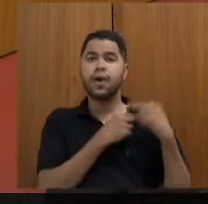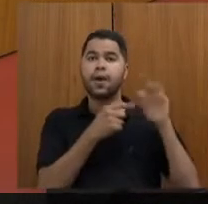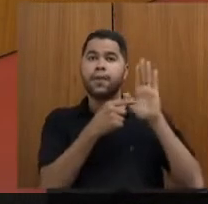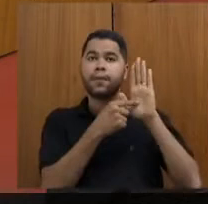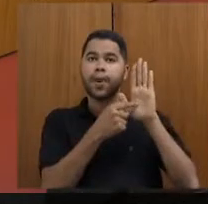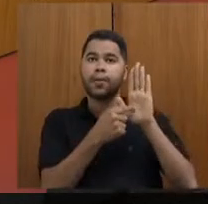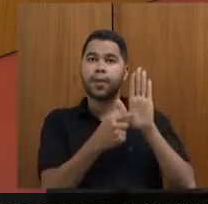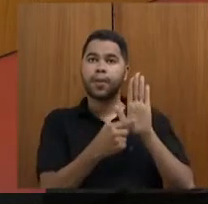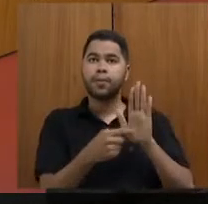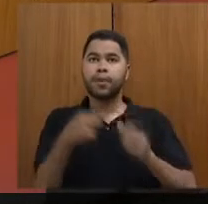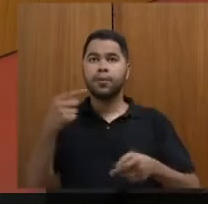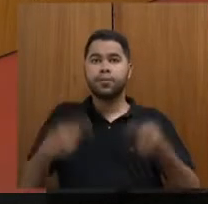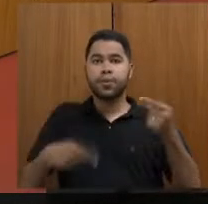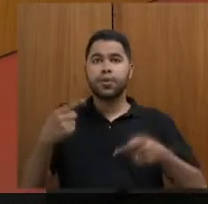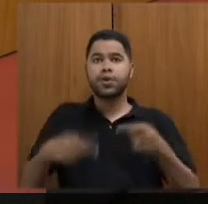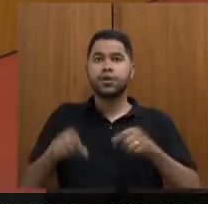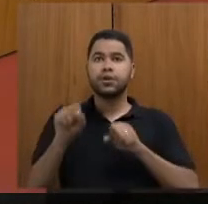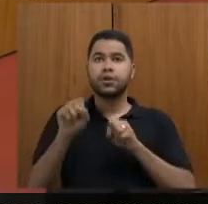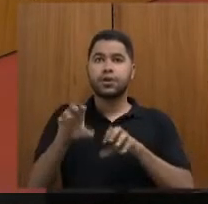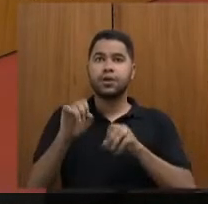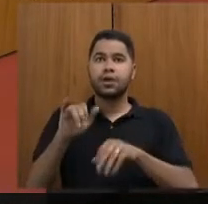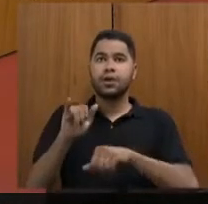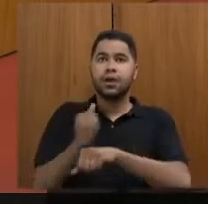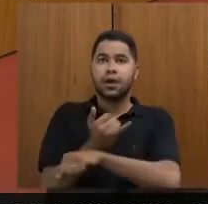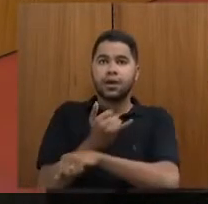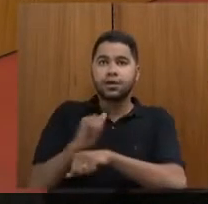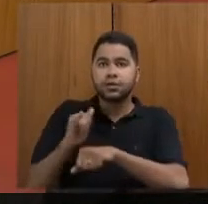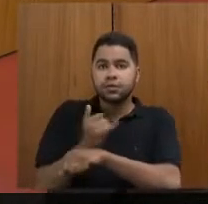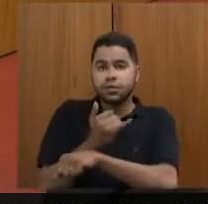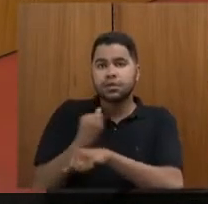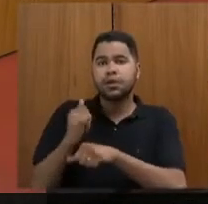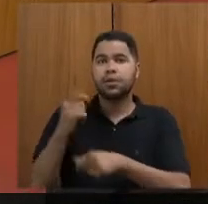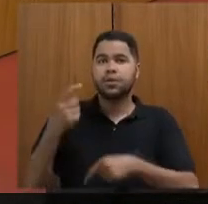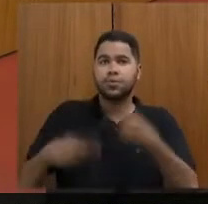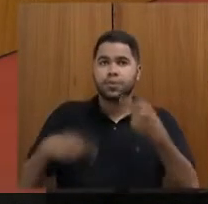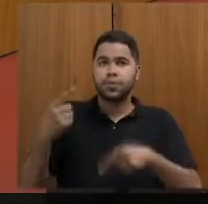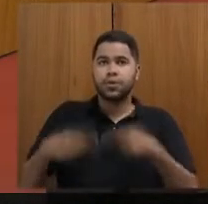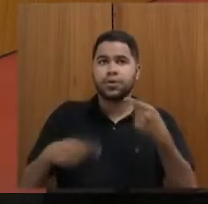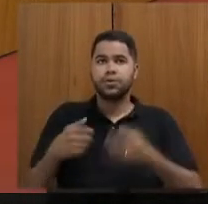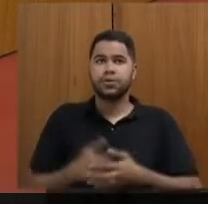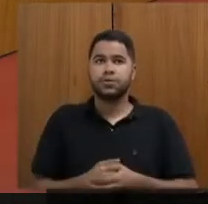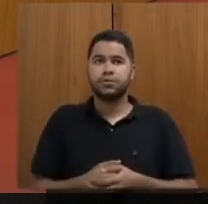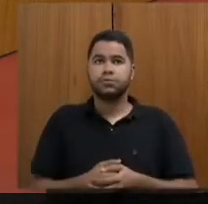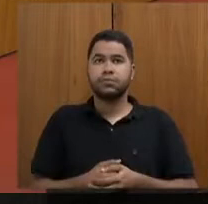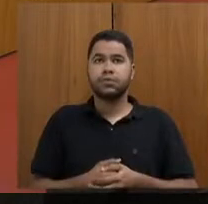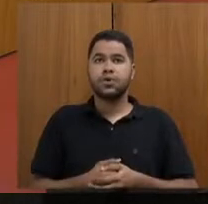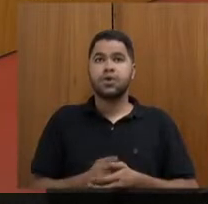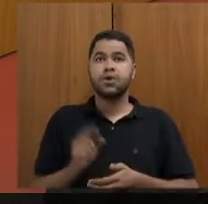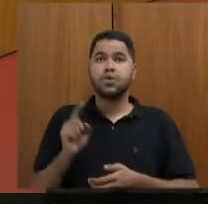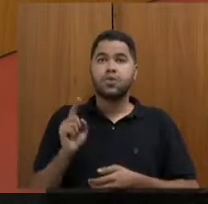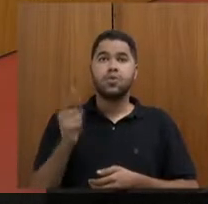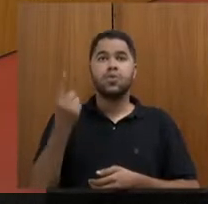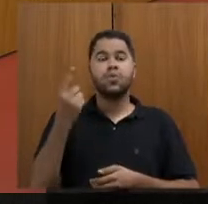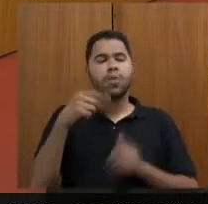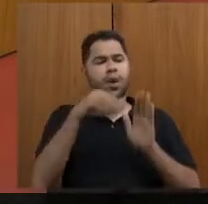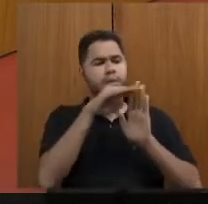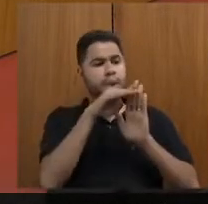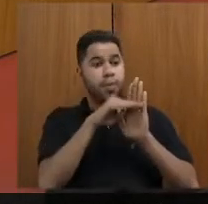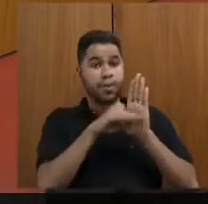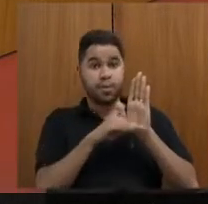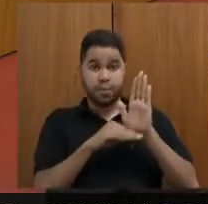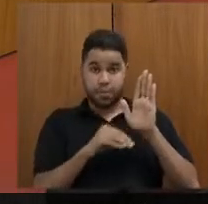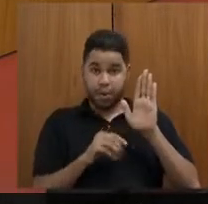definição da política habitacional, a estratégia da política habitacional. E uma das questões que compõem a